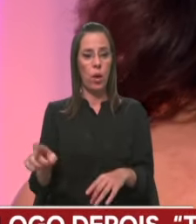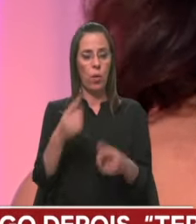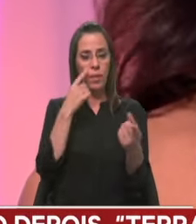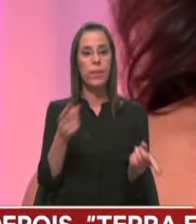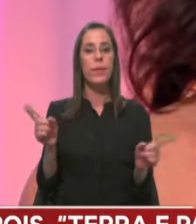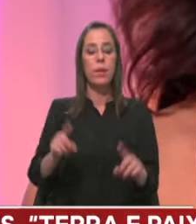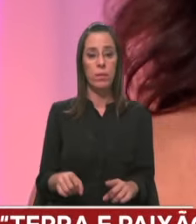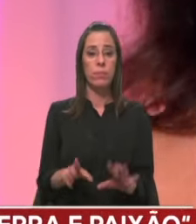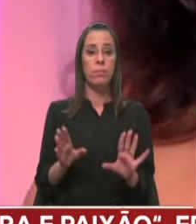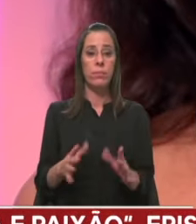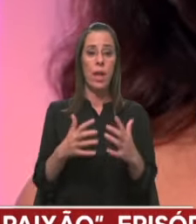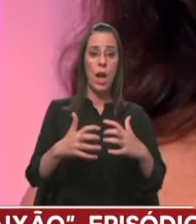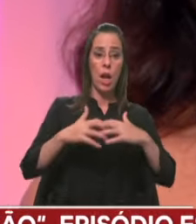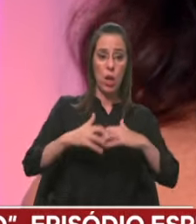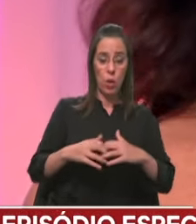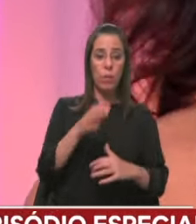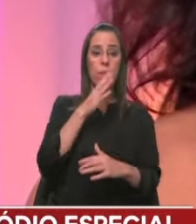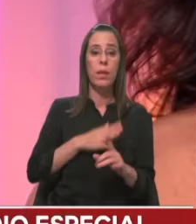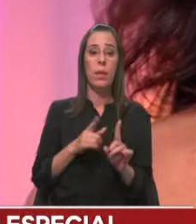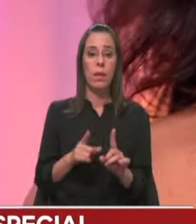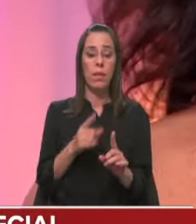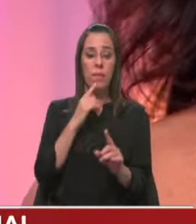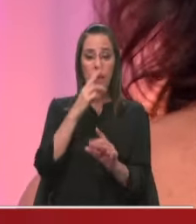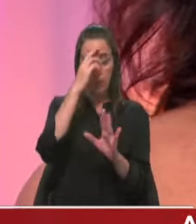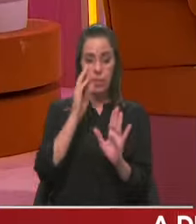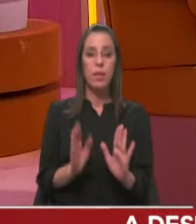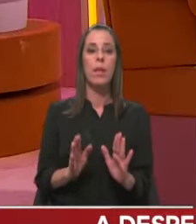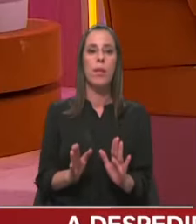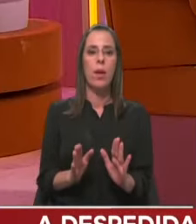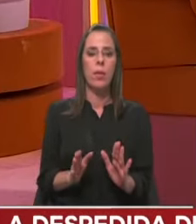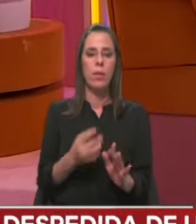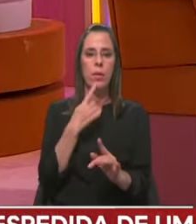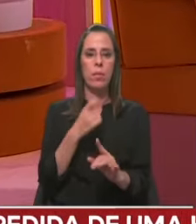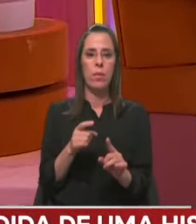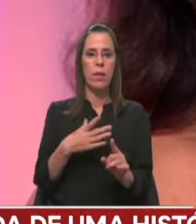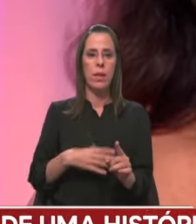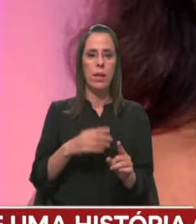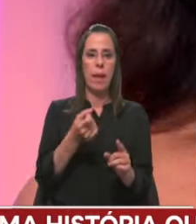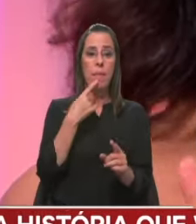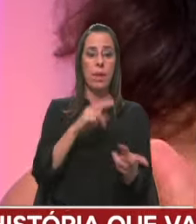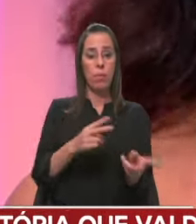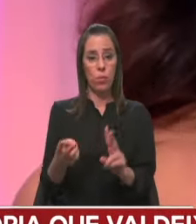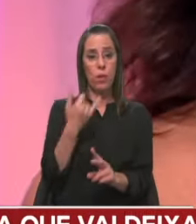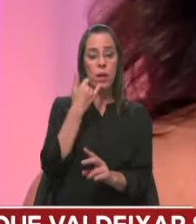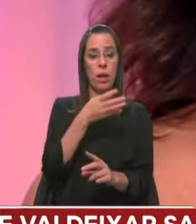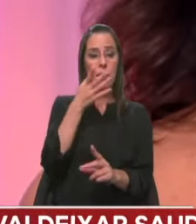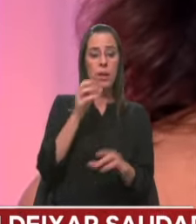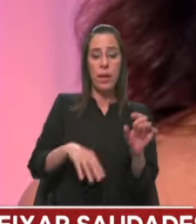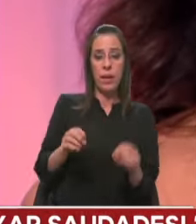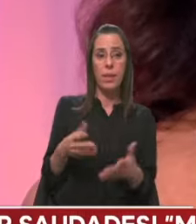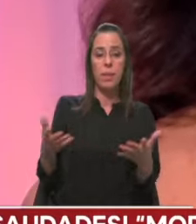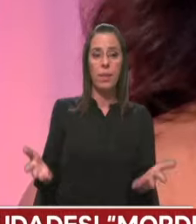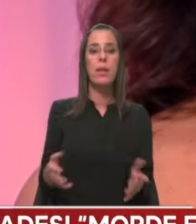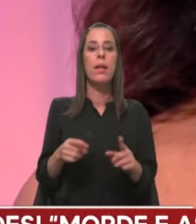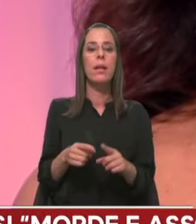vez. Quando o neurologista da minha mãe me tinha dito, Joana, vamos aguentar, porque eu tinha-lhe perguntado se ele queria mudar a medicação, liguei-lhe a explicar o que tinha